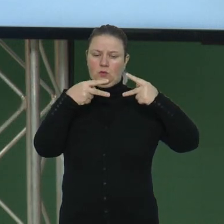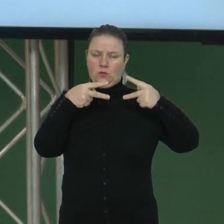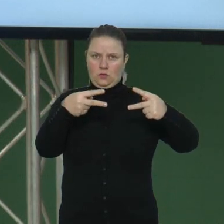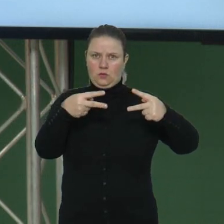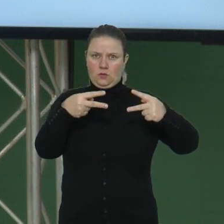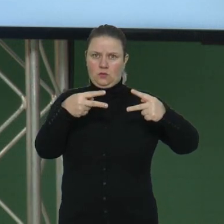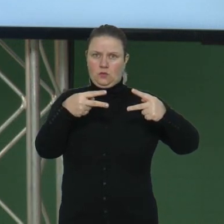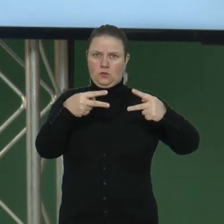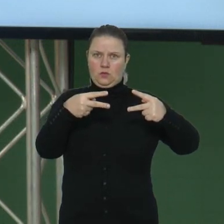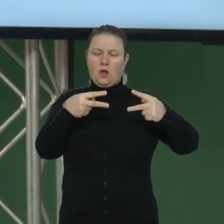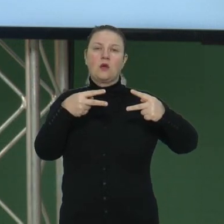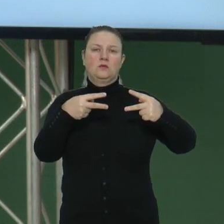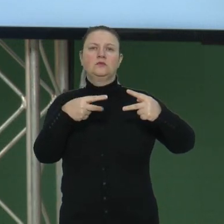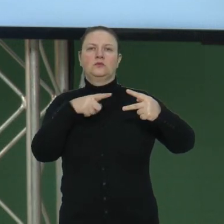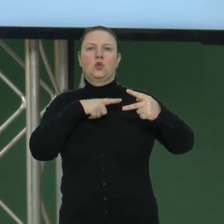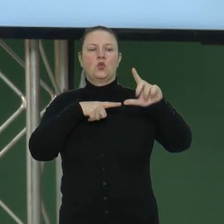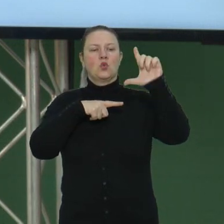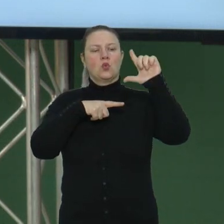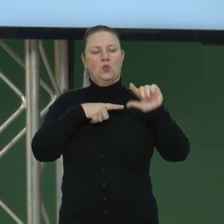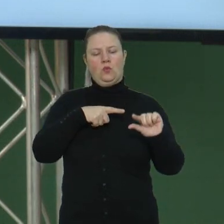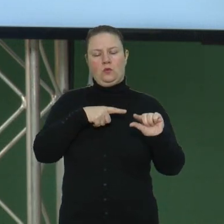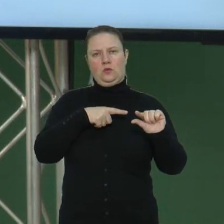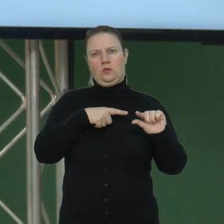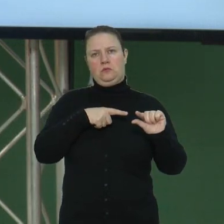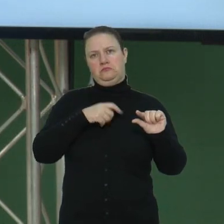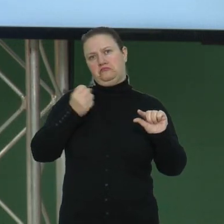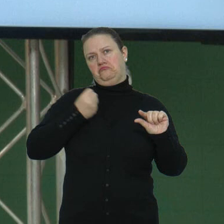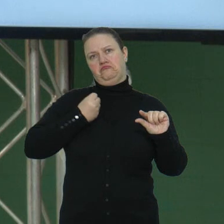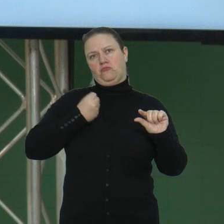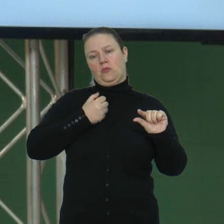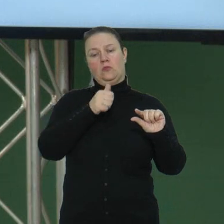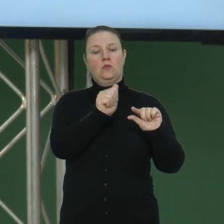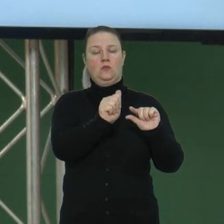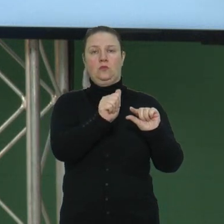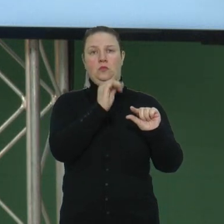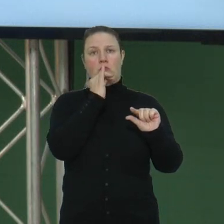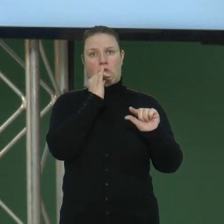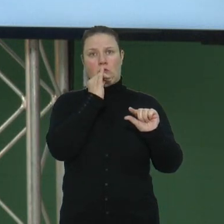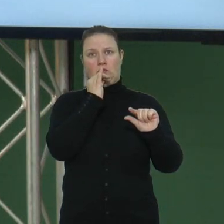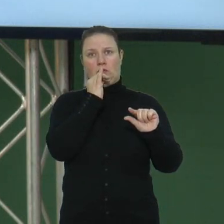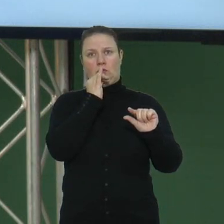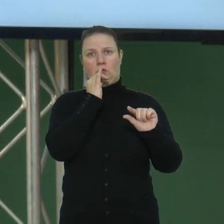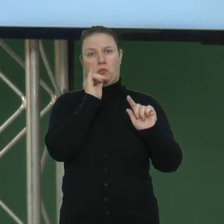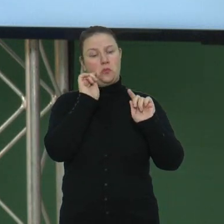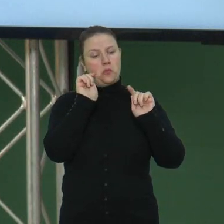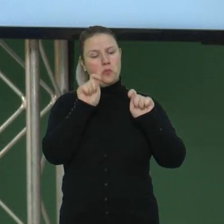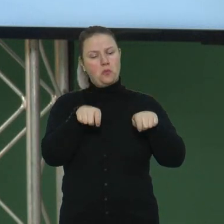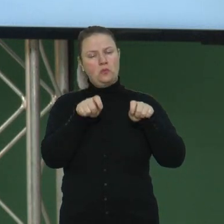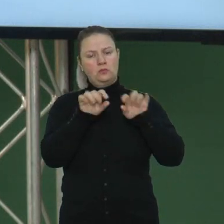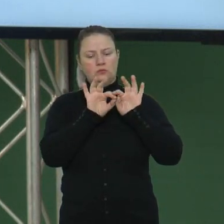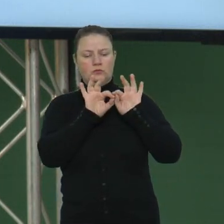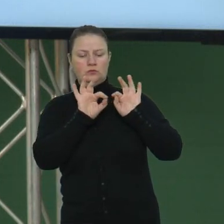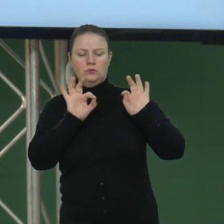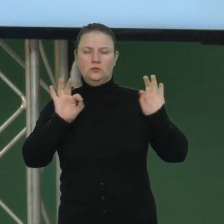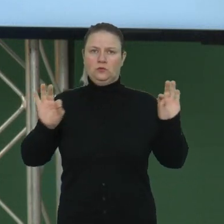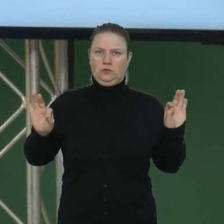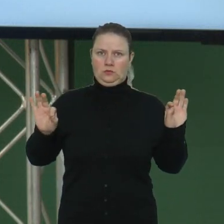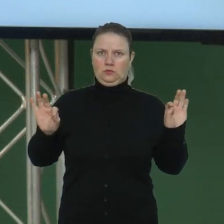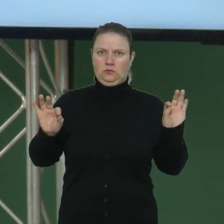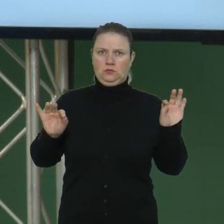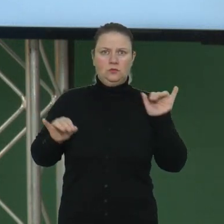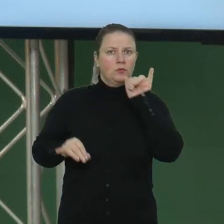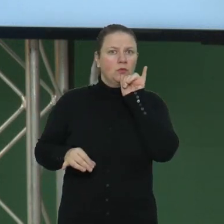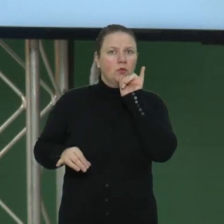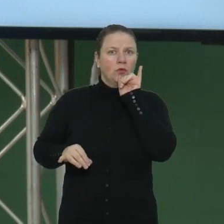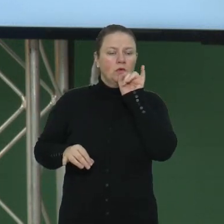quê? Menor do que um valor A, certo? Qual que vai ser a minha possibilidade lá na reta? O x, ele